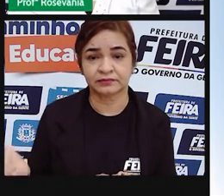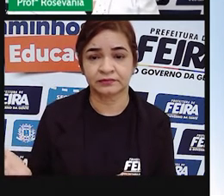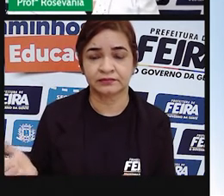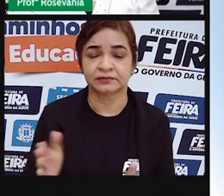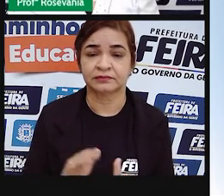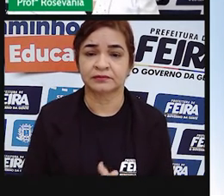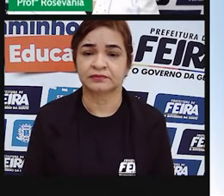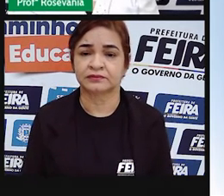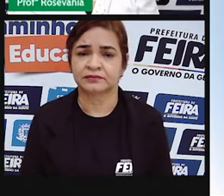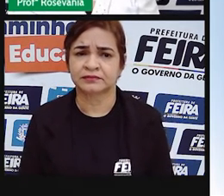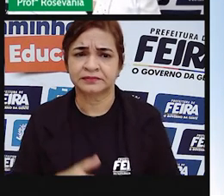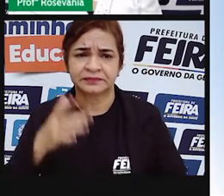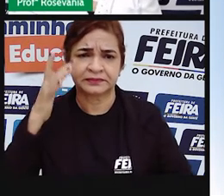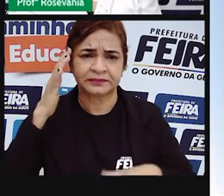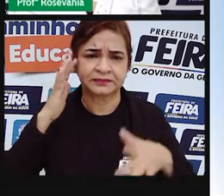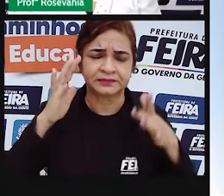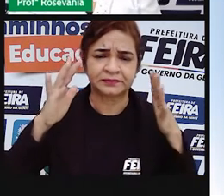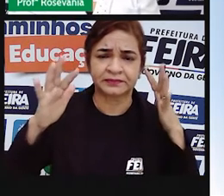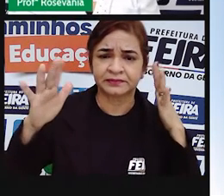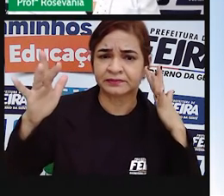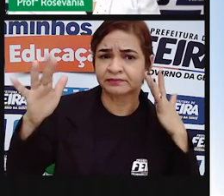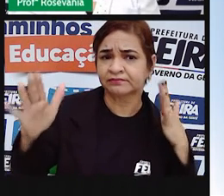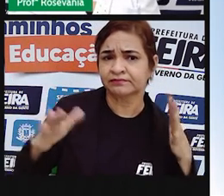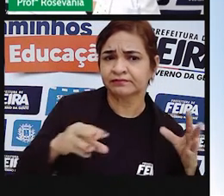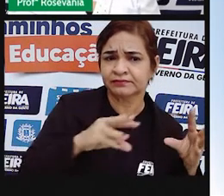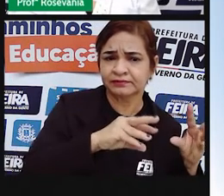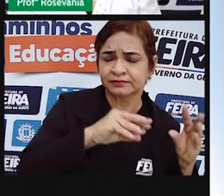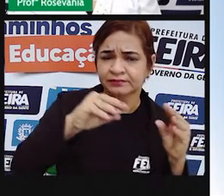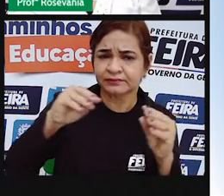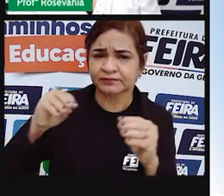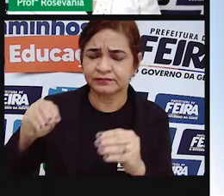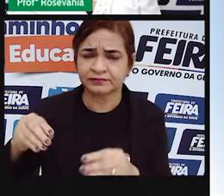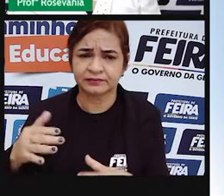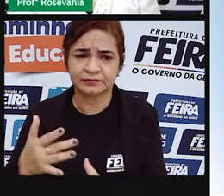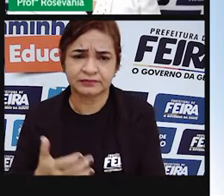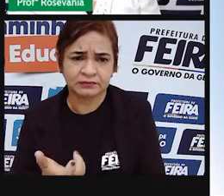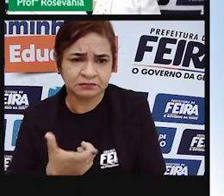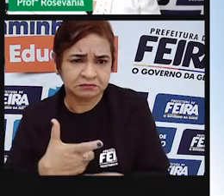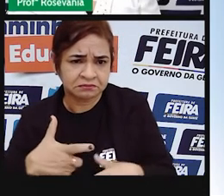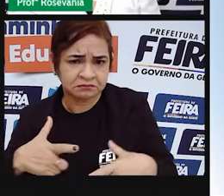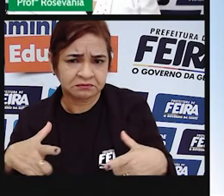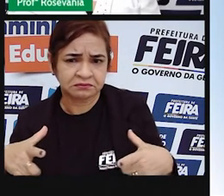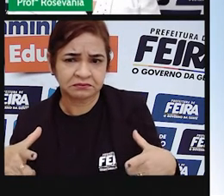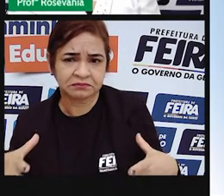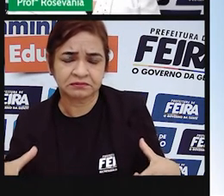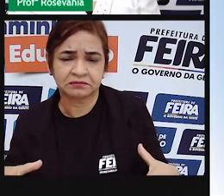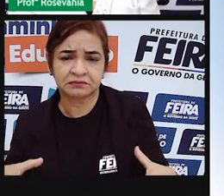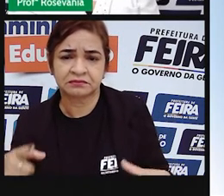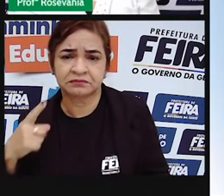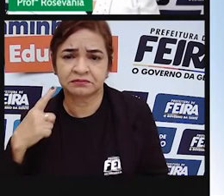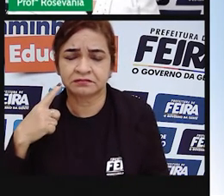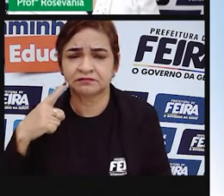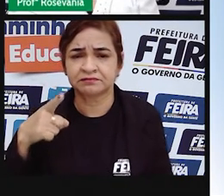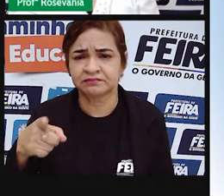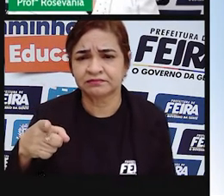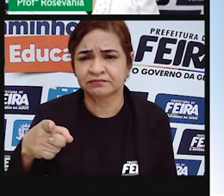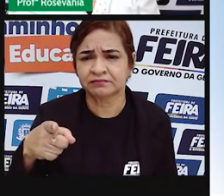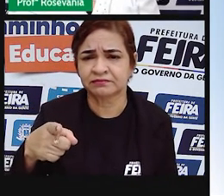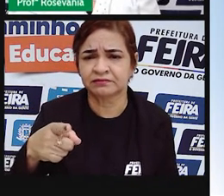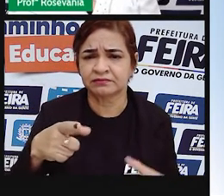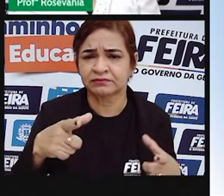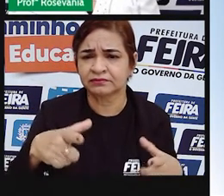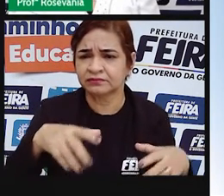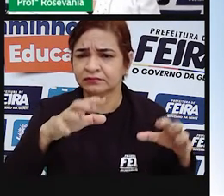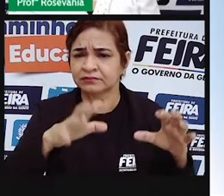mostrei aqui né a gente sonha né de chegar nessa cidade grande aqui no caso naquele vive na seca até você